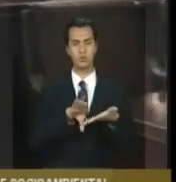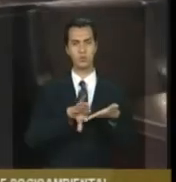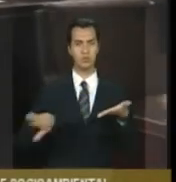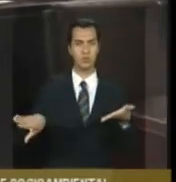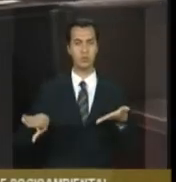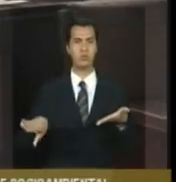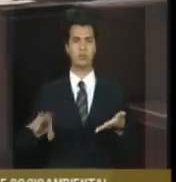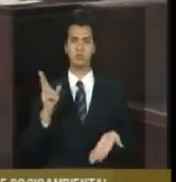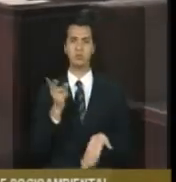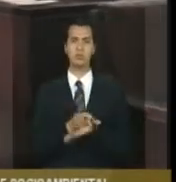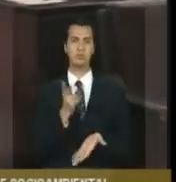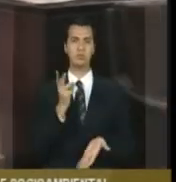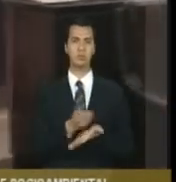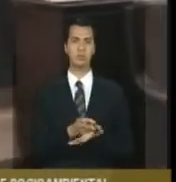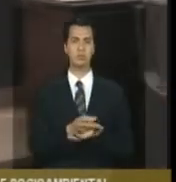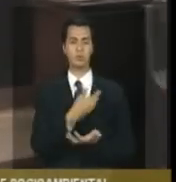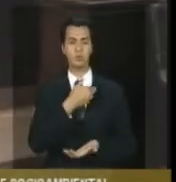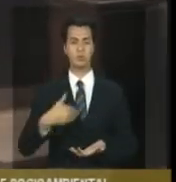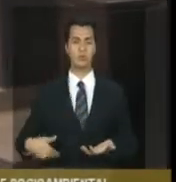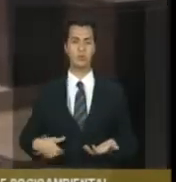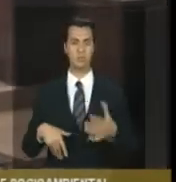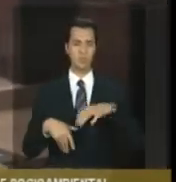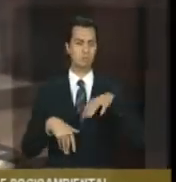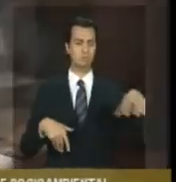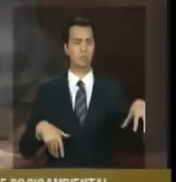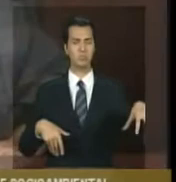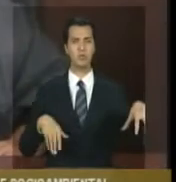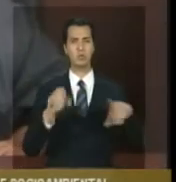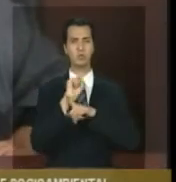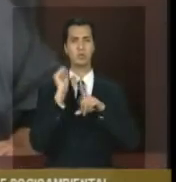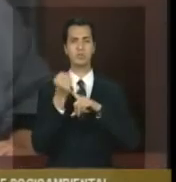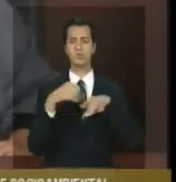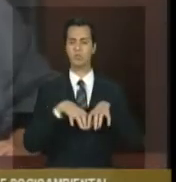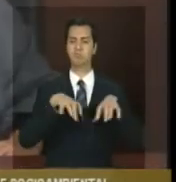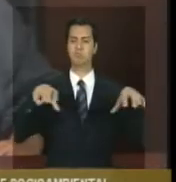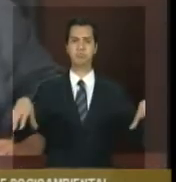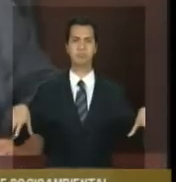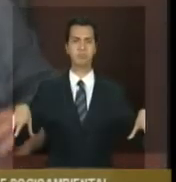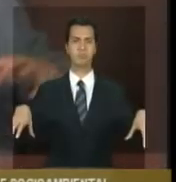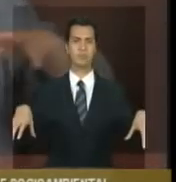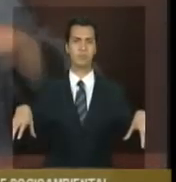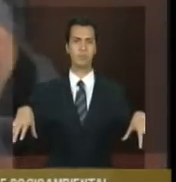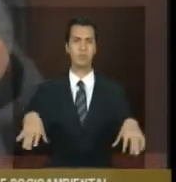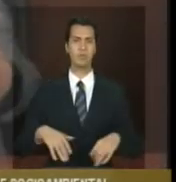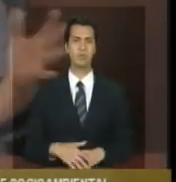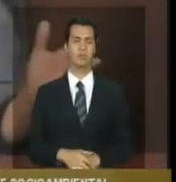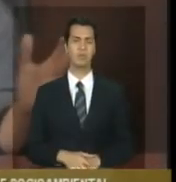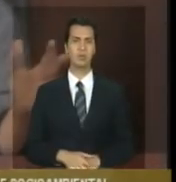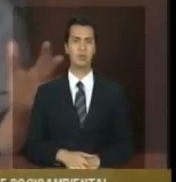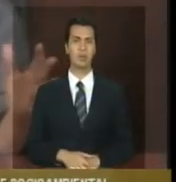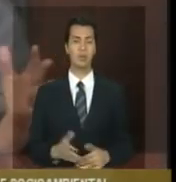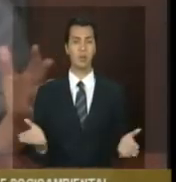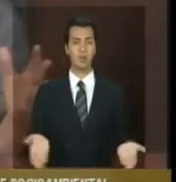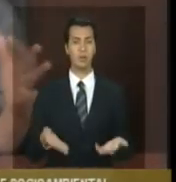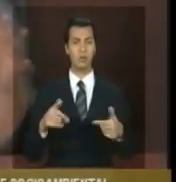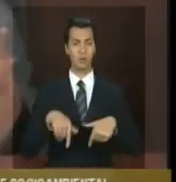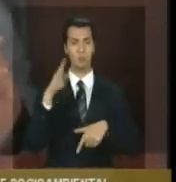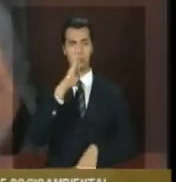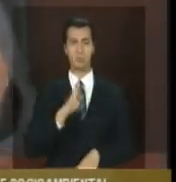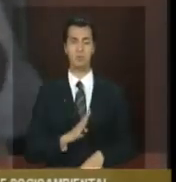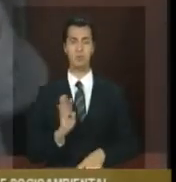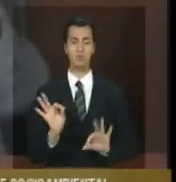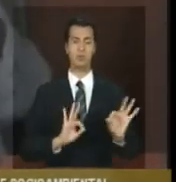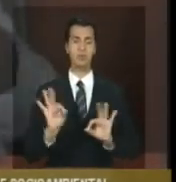30 quilômetros, o governo fica do lado, e a sociedade fica 30, 40, 50 quilômetros do outro lado. A construção que o Brasil está fazendo é